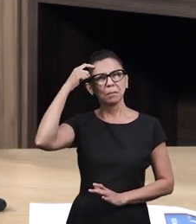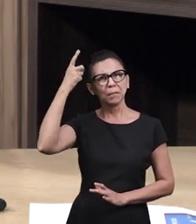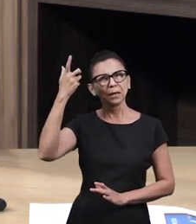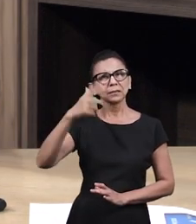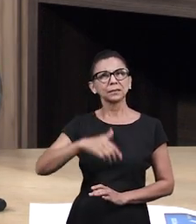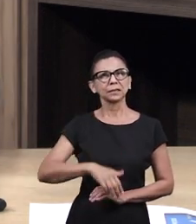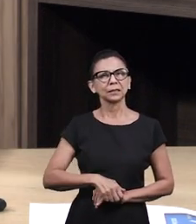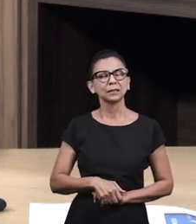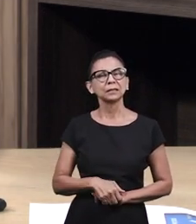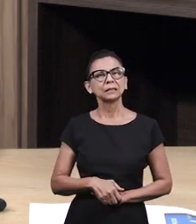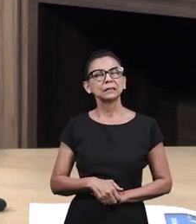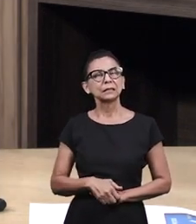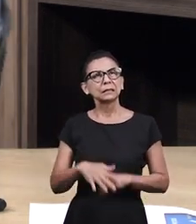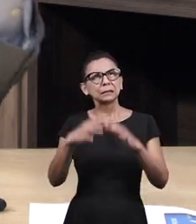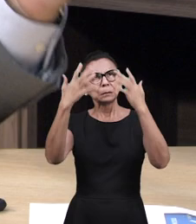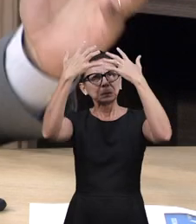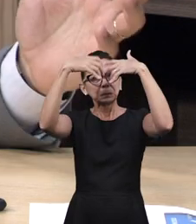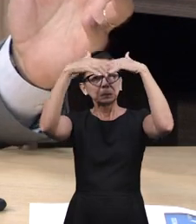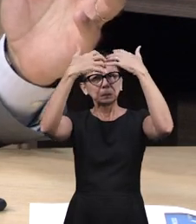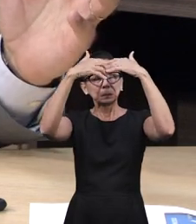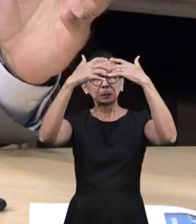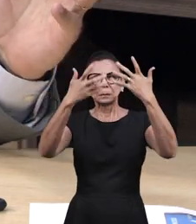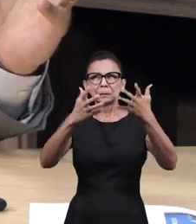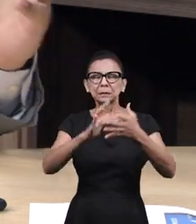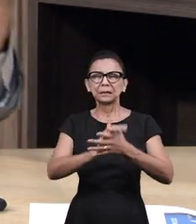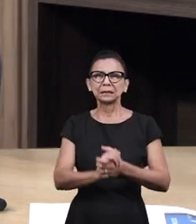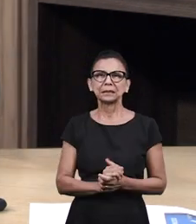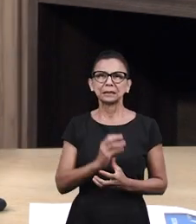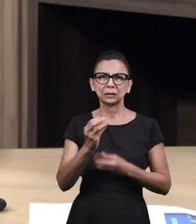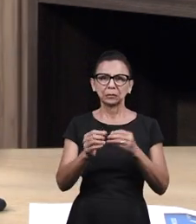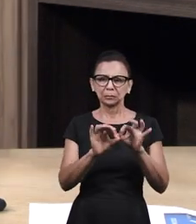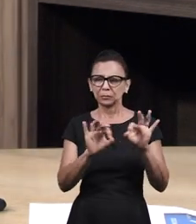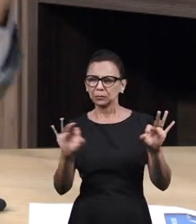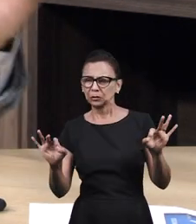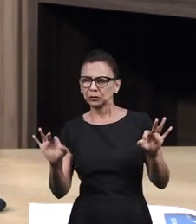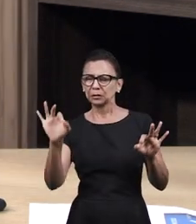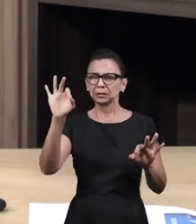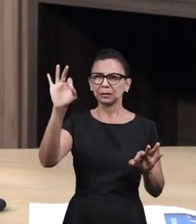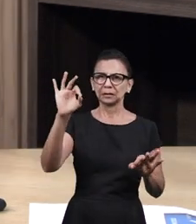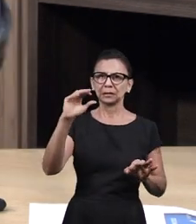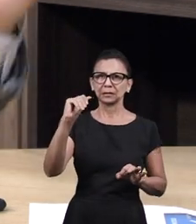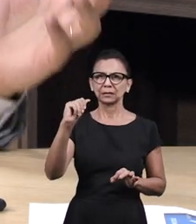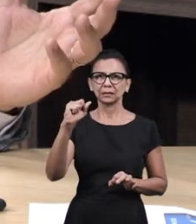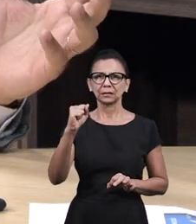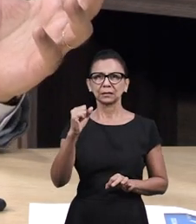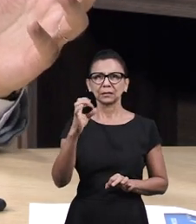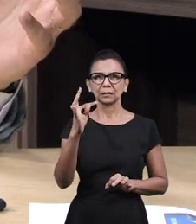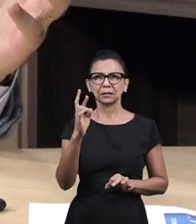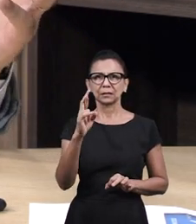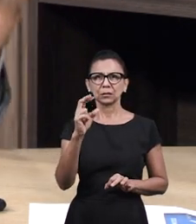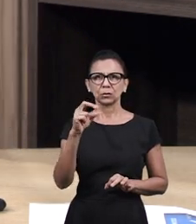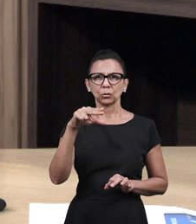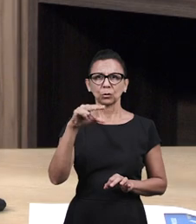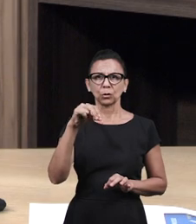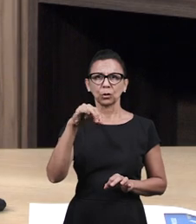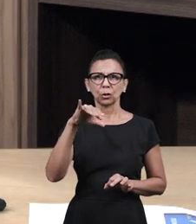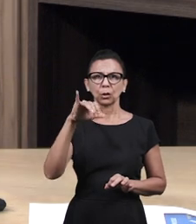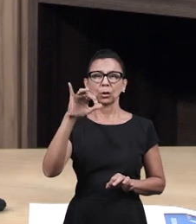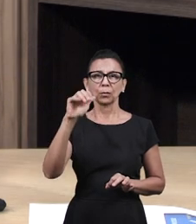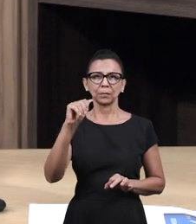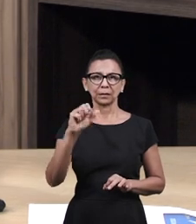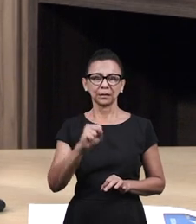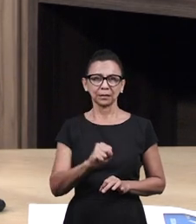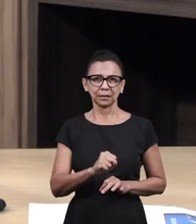sobre essas medidas, sobre essas dimensões, algumas delas, como o pastor colocou, astronômicas. Reflita